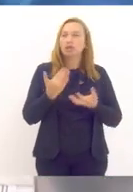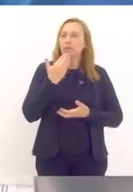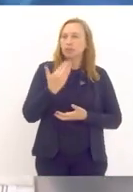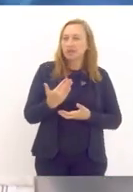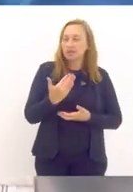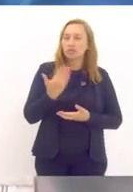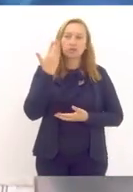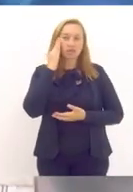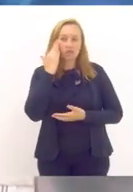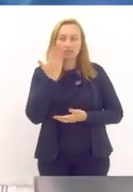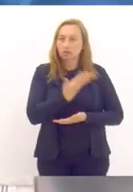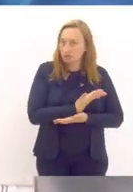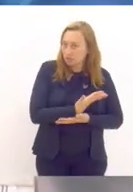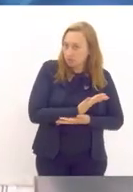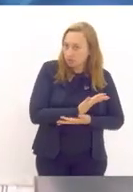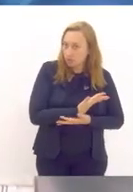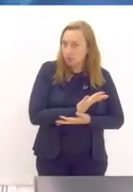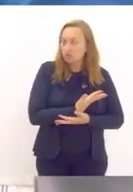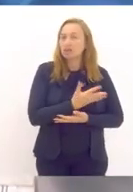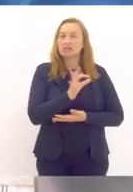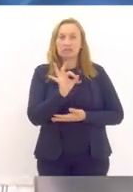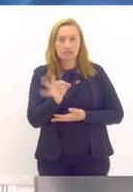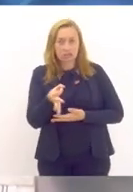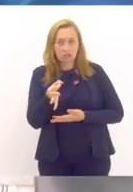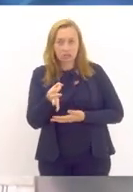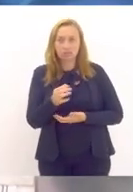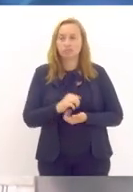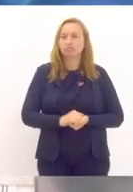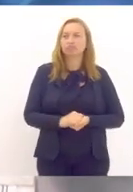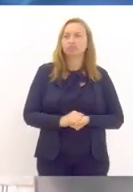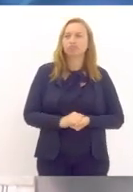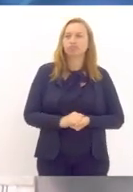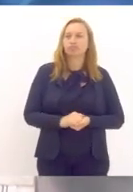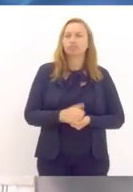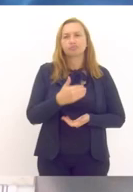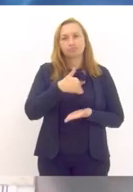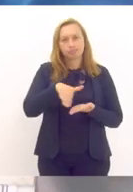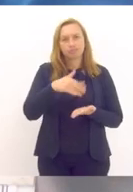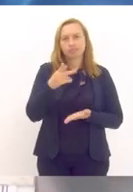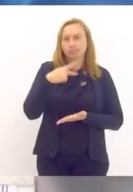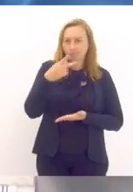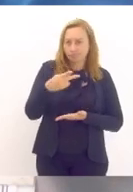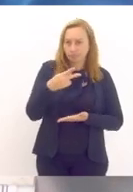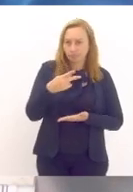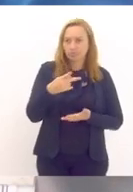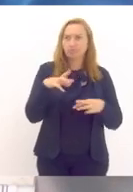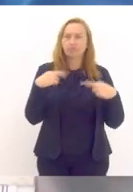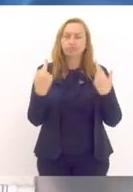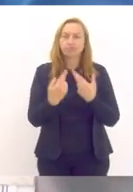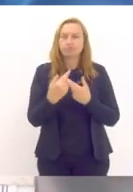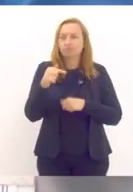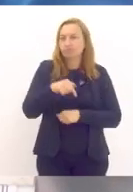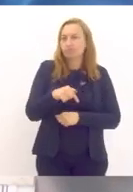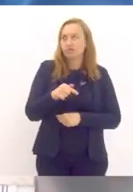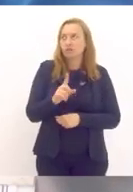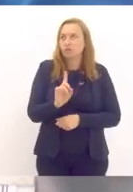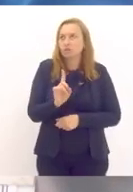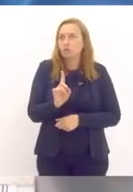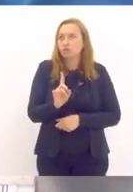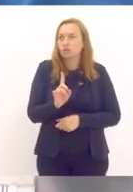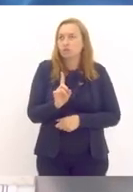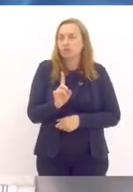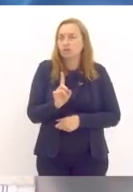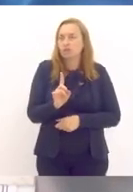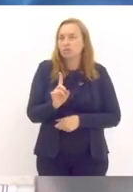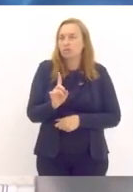a compreensão dos colegas, que, óbvio que, como o secretário disse, né, essa reunião aqui não é uma reunião